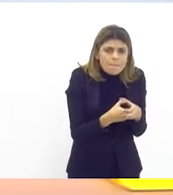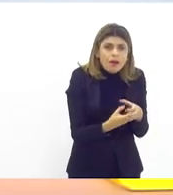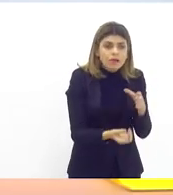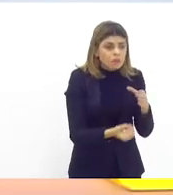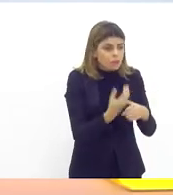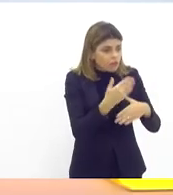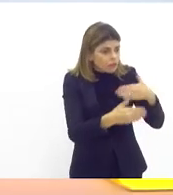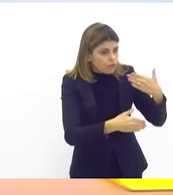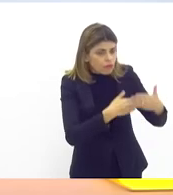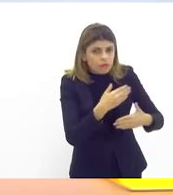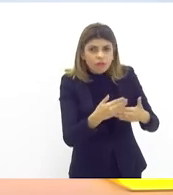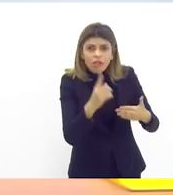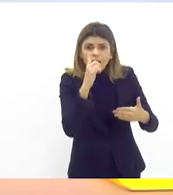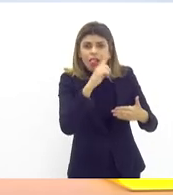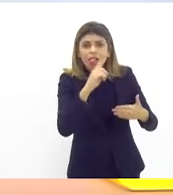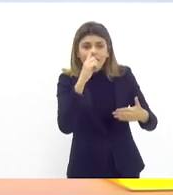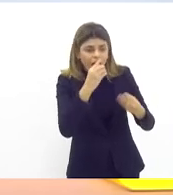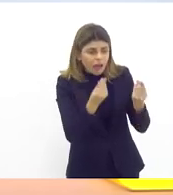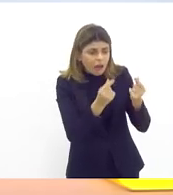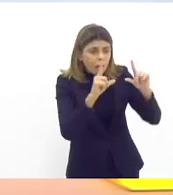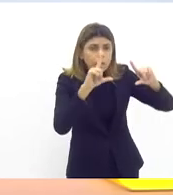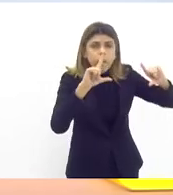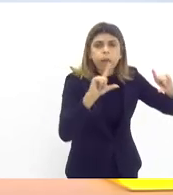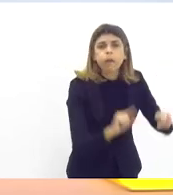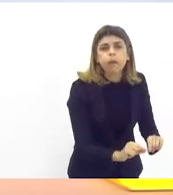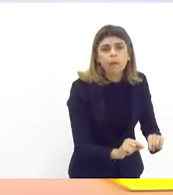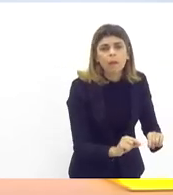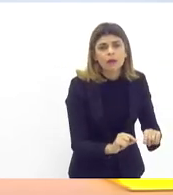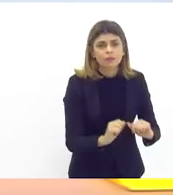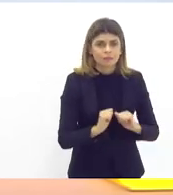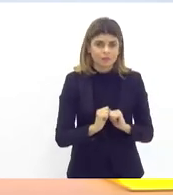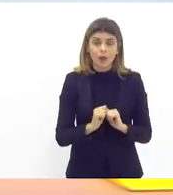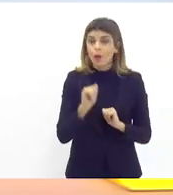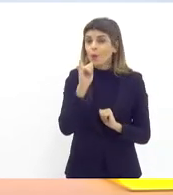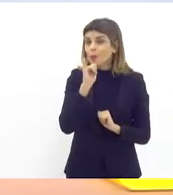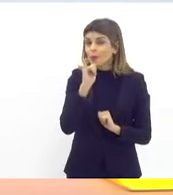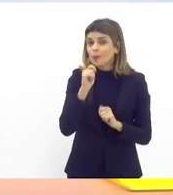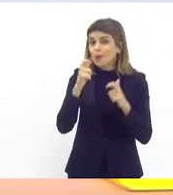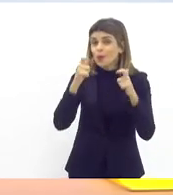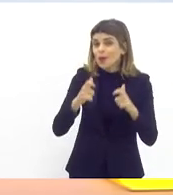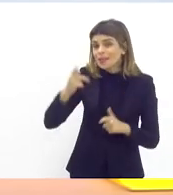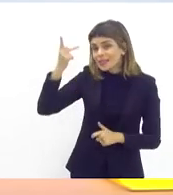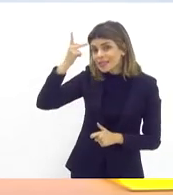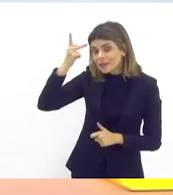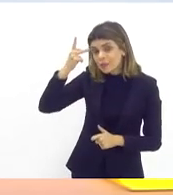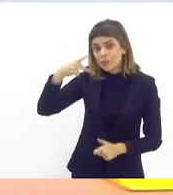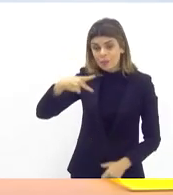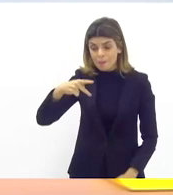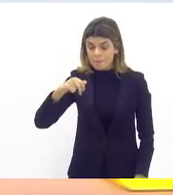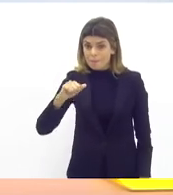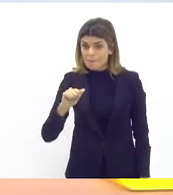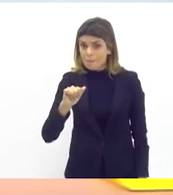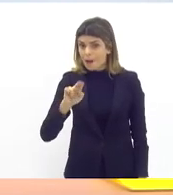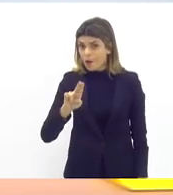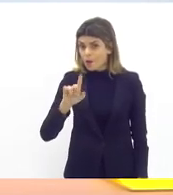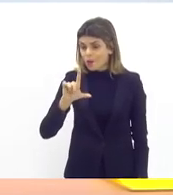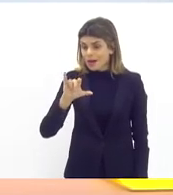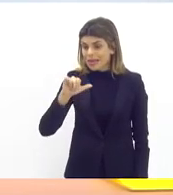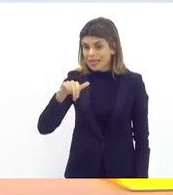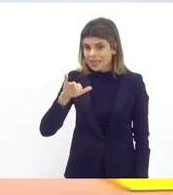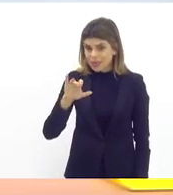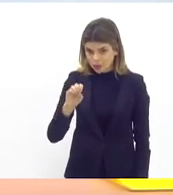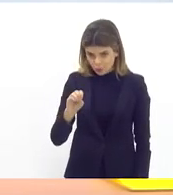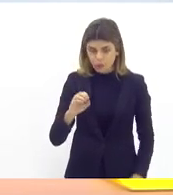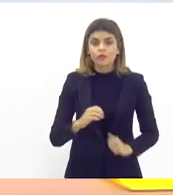que acaba recebendo um valor per capita extremamente baixo. Paulínia é o caso lá em São Paulo, claramente, no meu estado, que é São